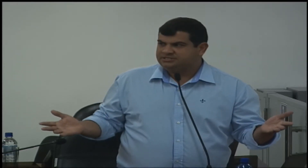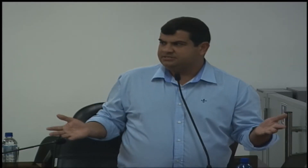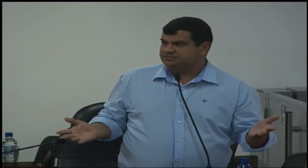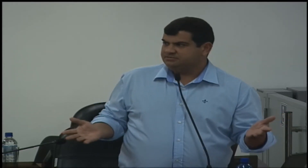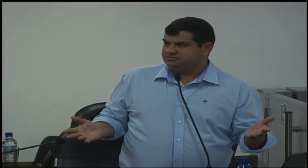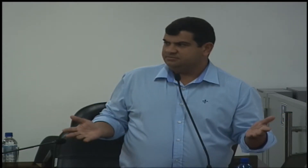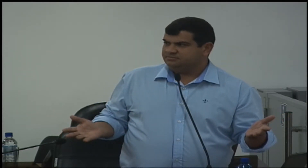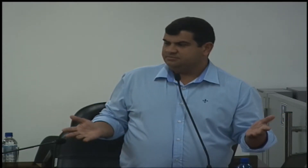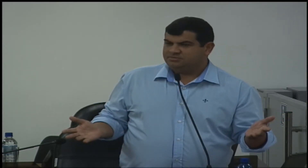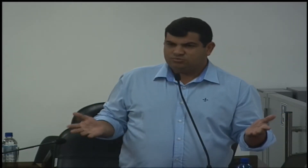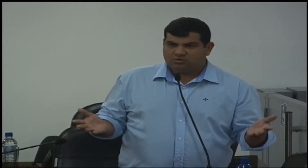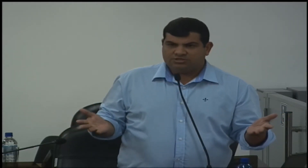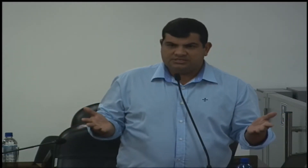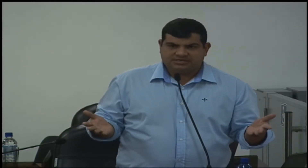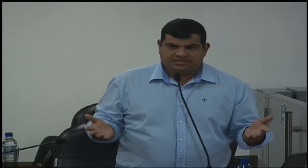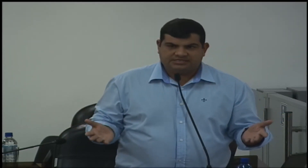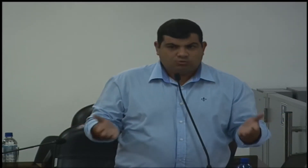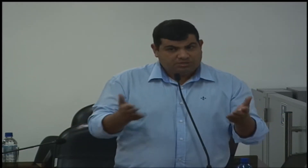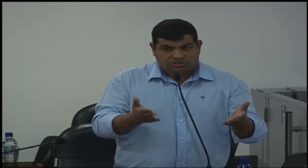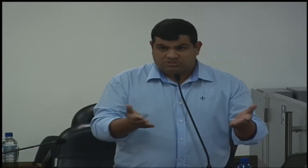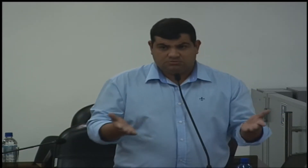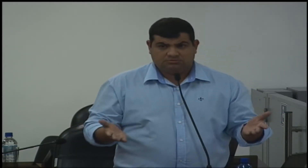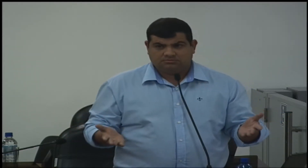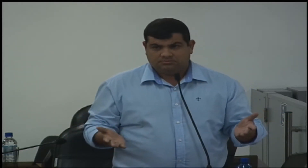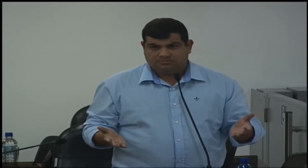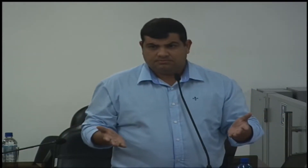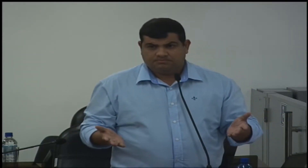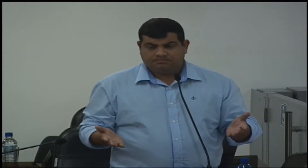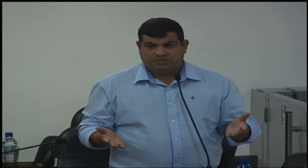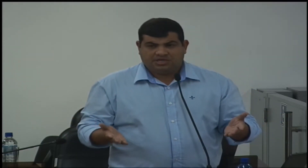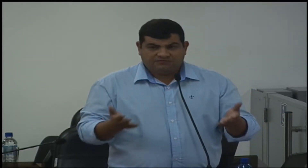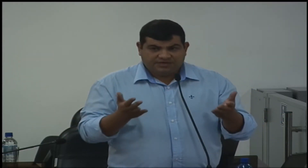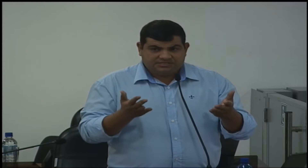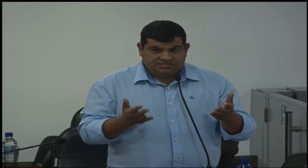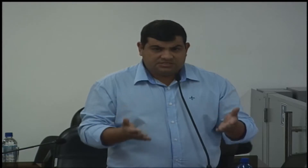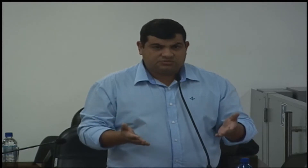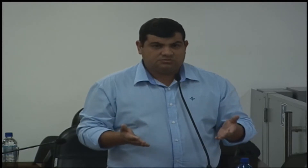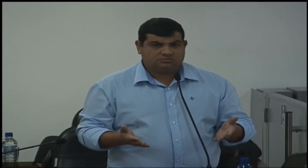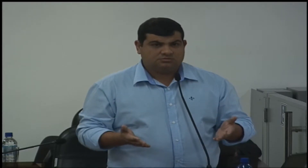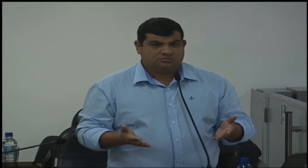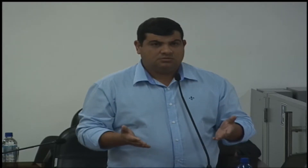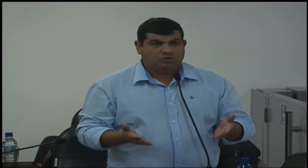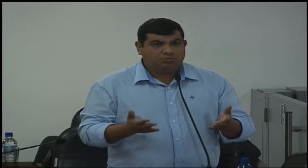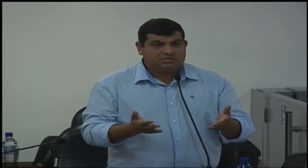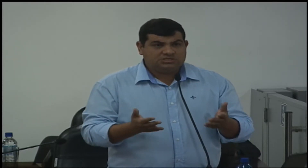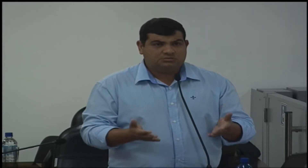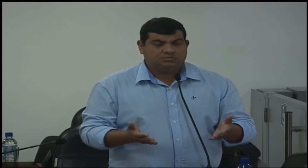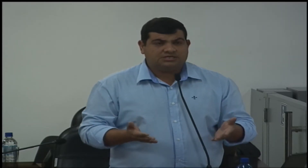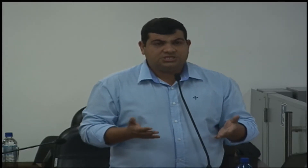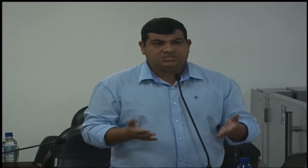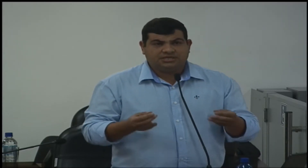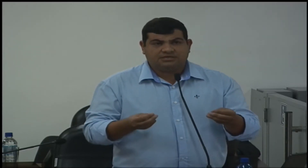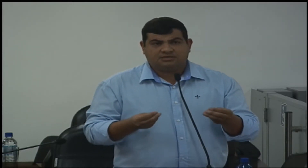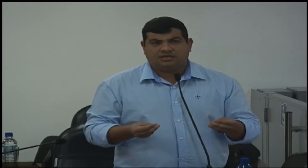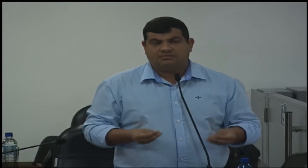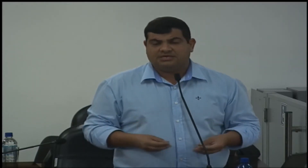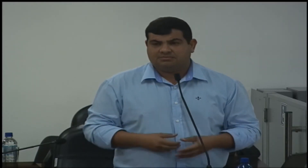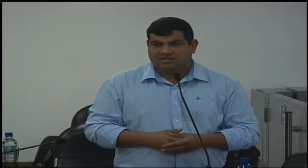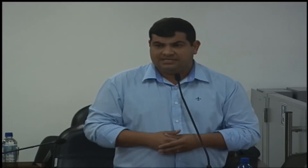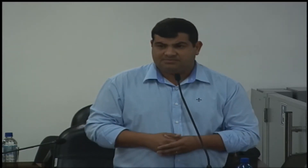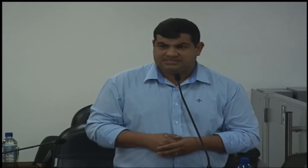sempre diz. Mas de uma coisa eu tenho certeza, é um bandido. Quem fez isso é um bandido. E a gente tem que